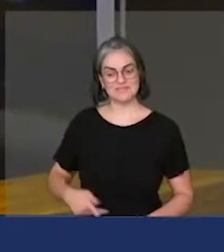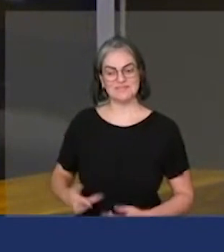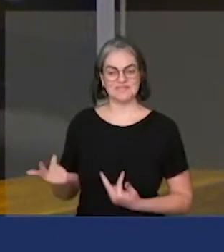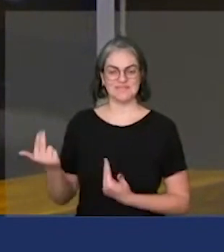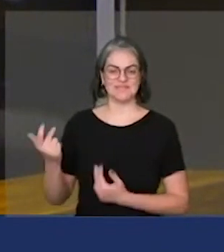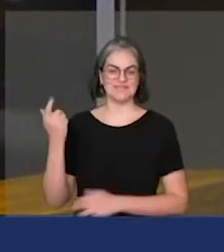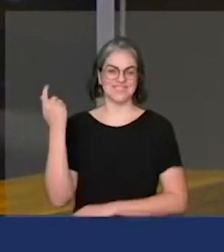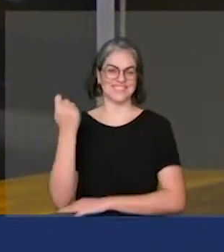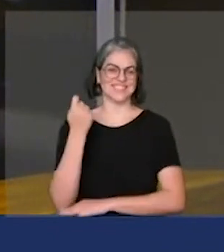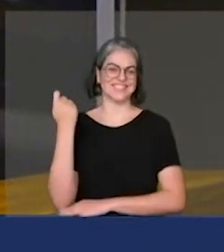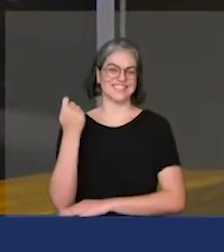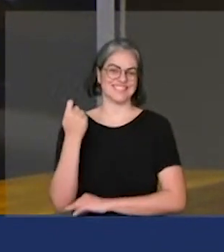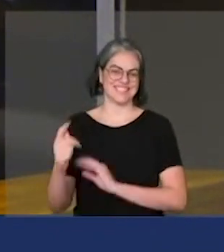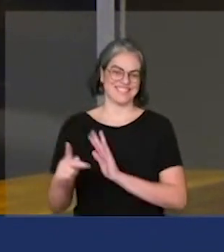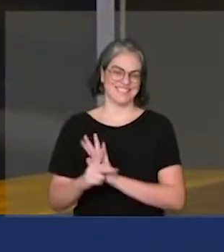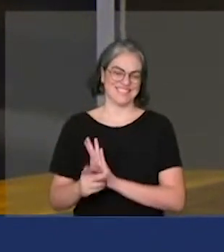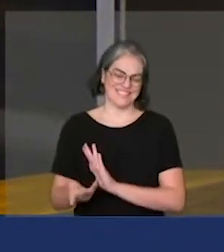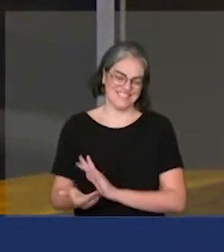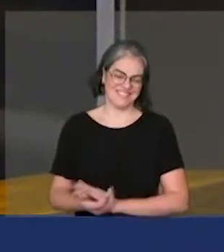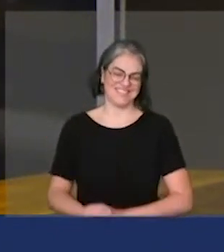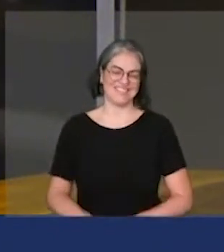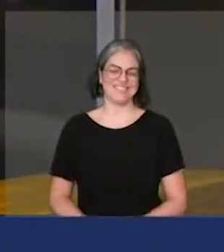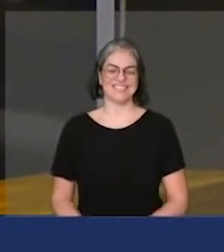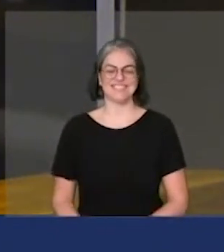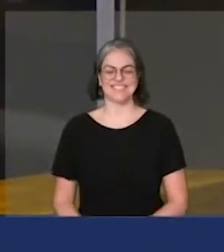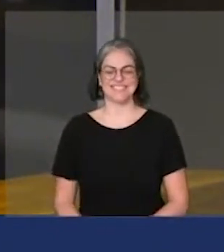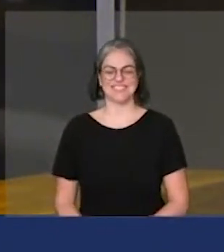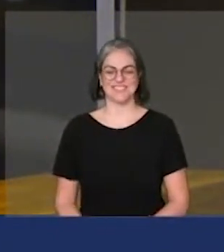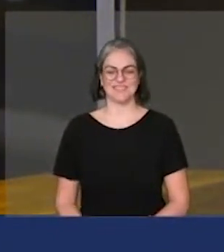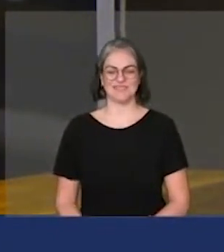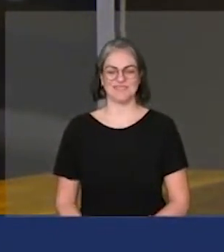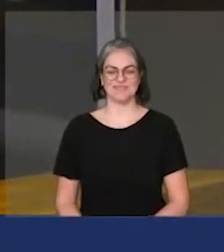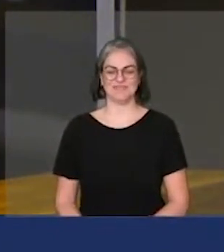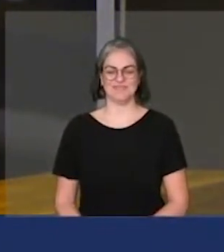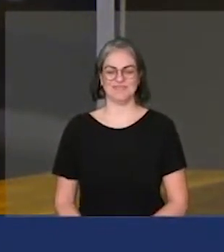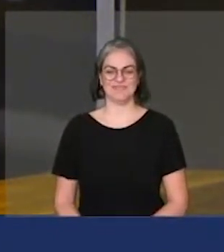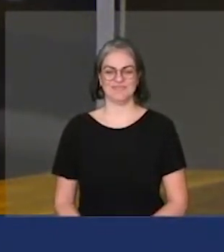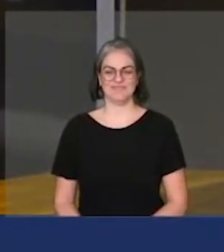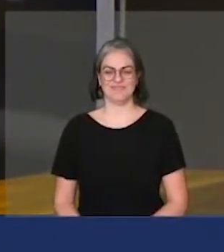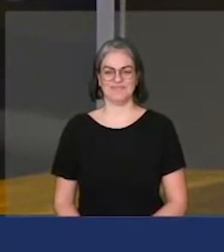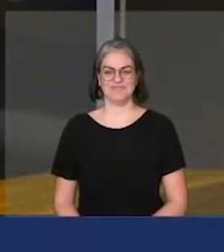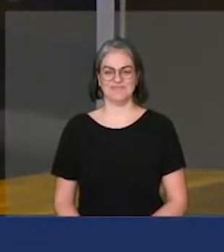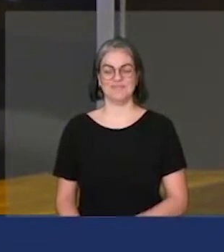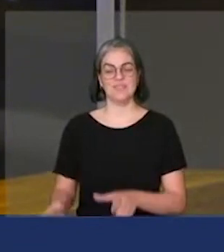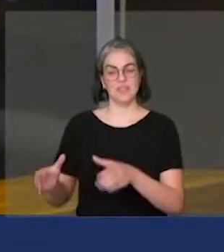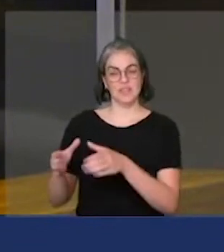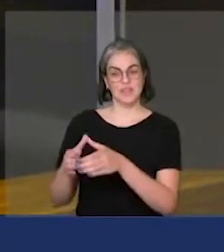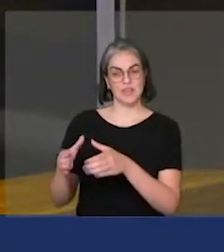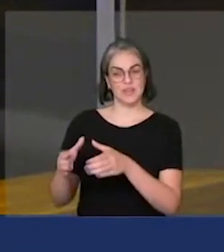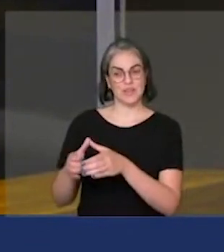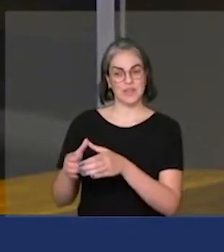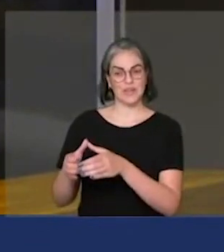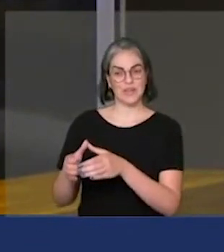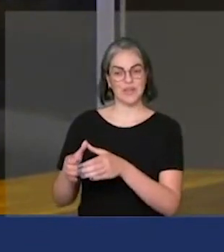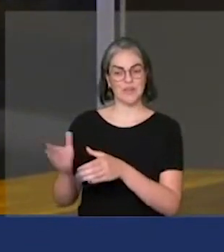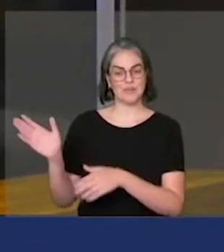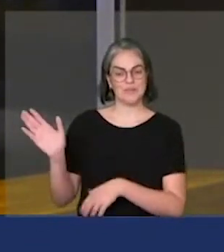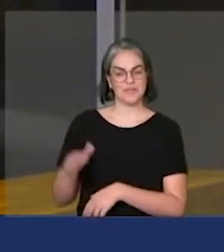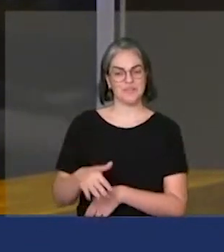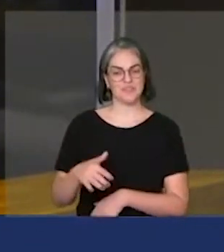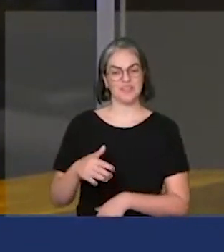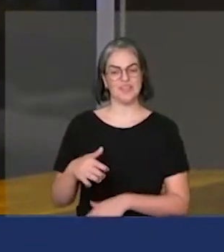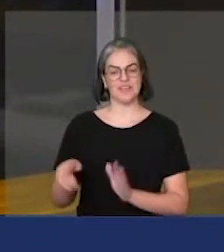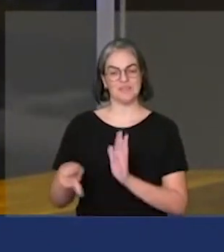Sul. Queria aqui saudar a presença de uma delegação da minha terra, Passo